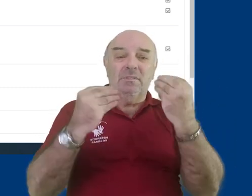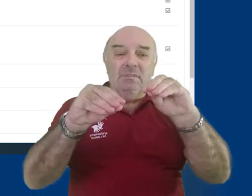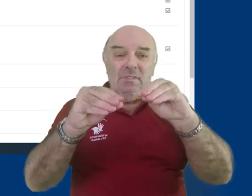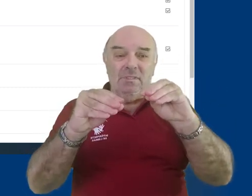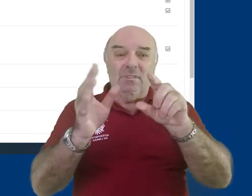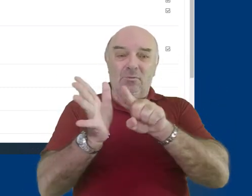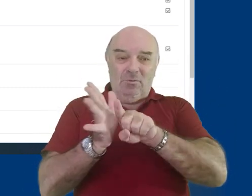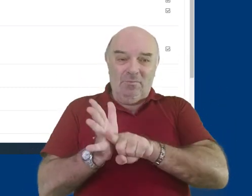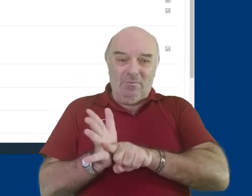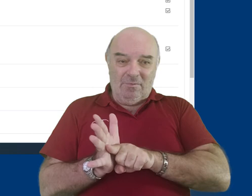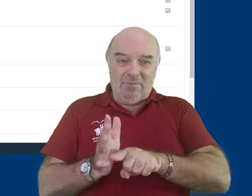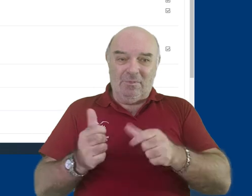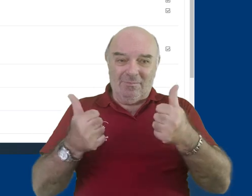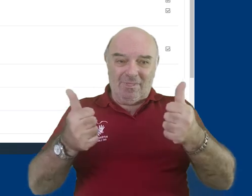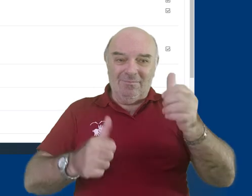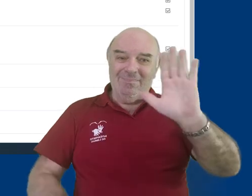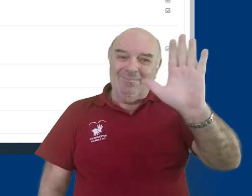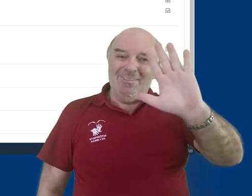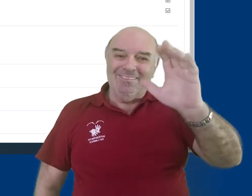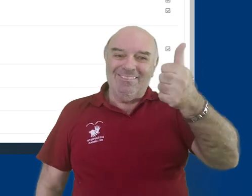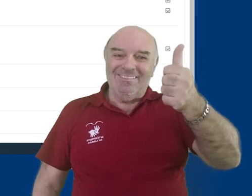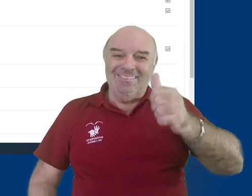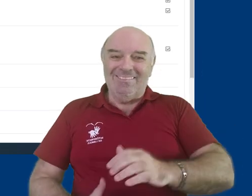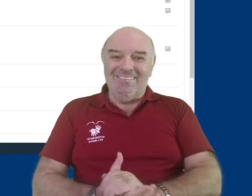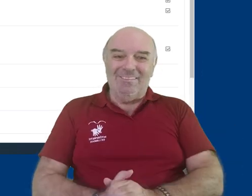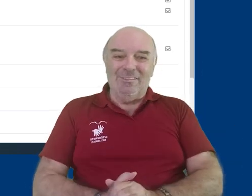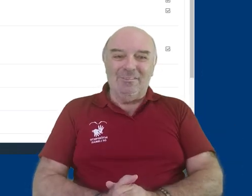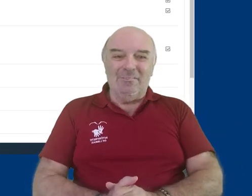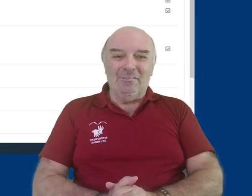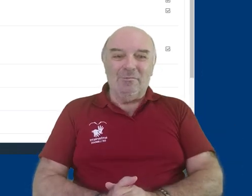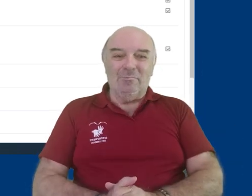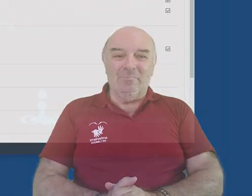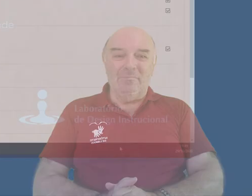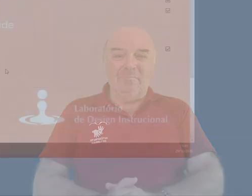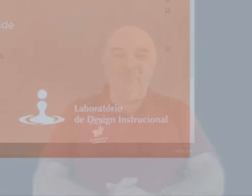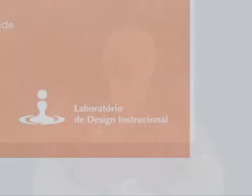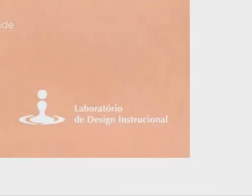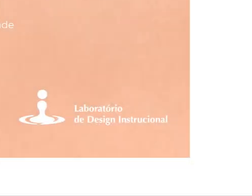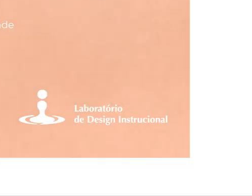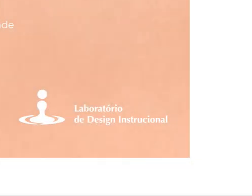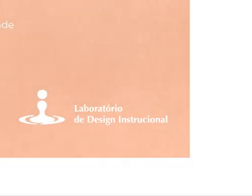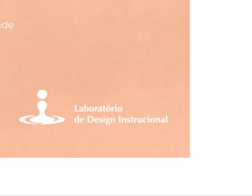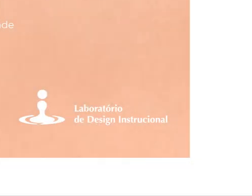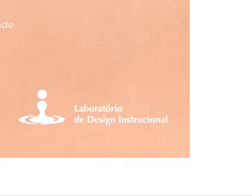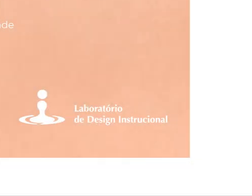essas questões e como inseri-las no nosso questionário. Até a próxima aula!